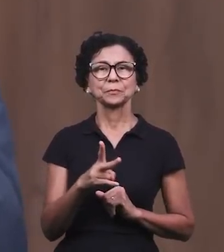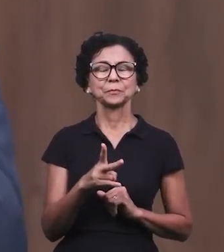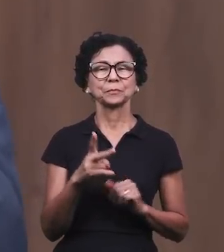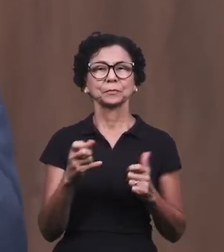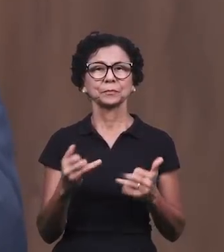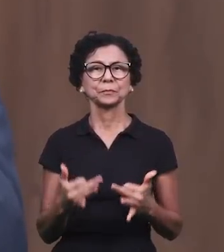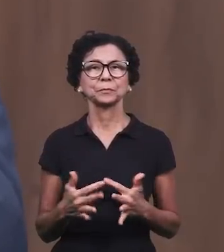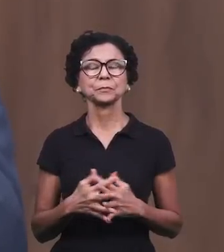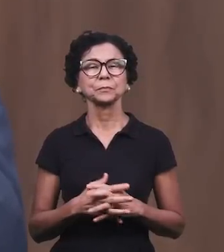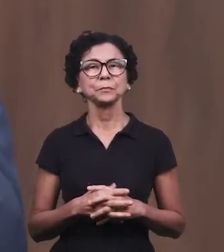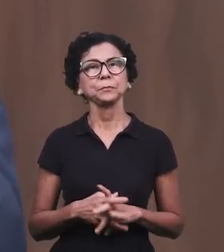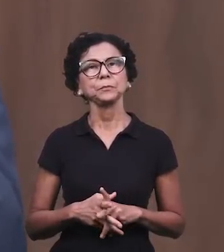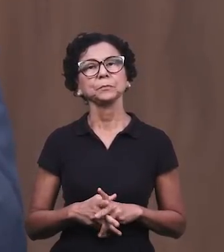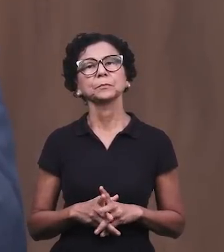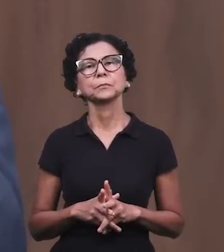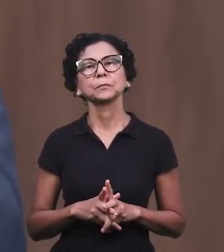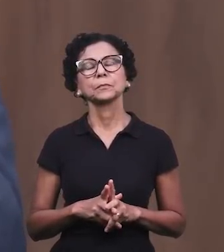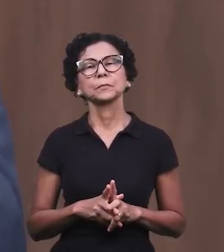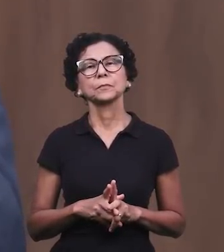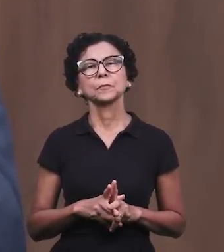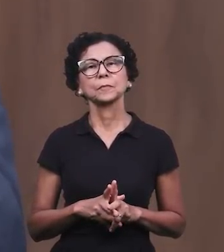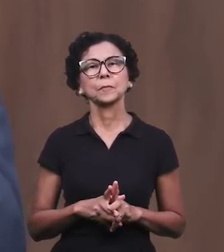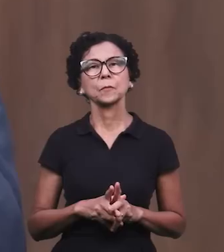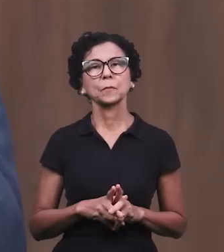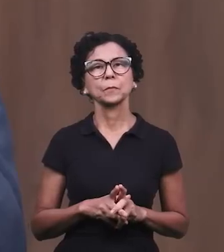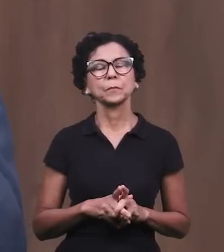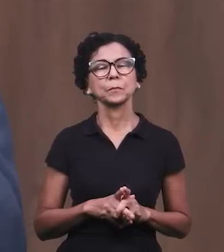falamos que a